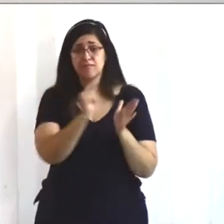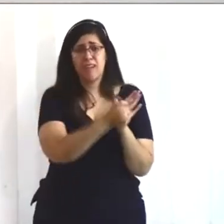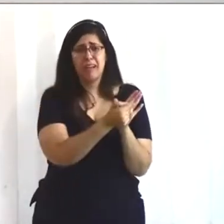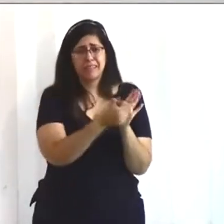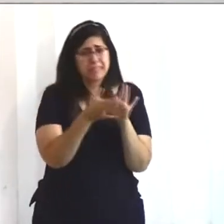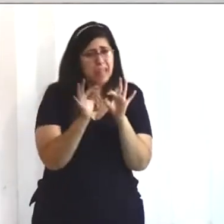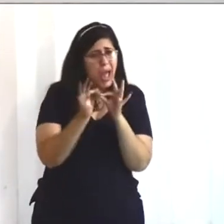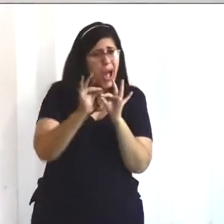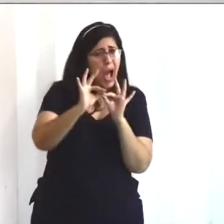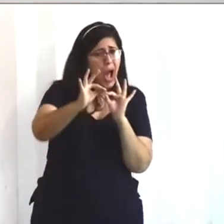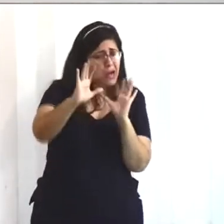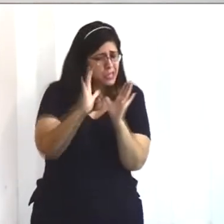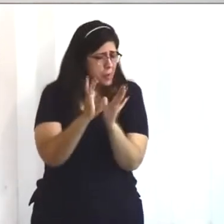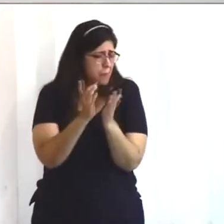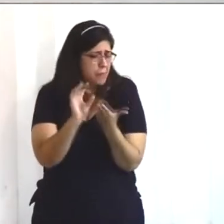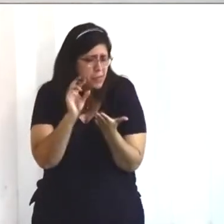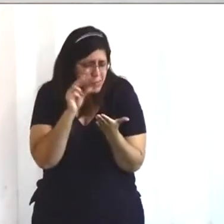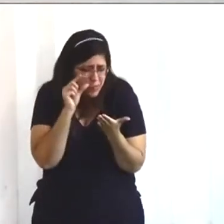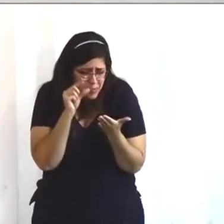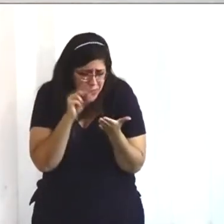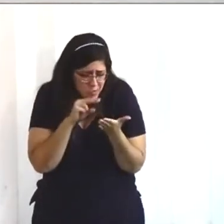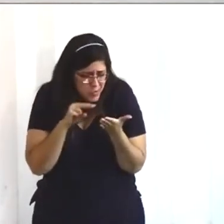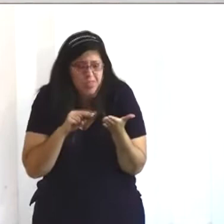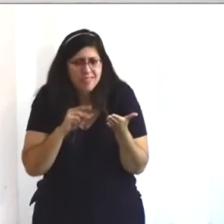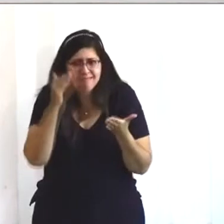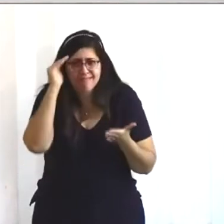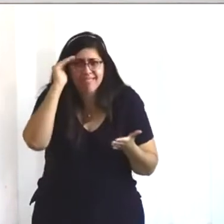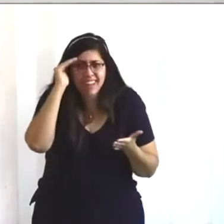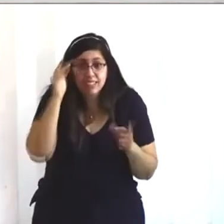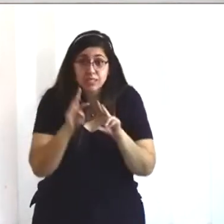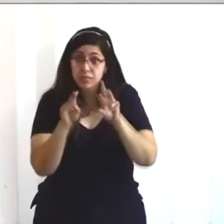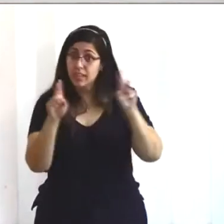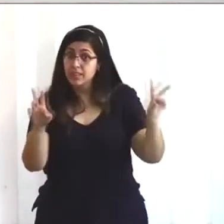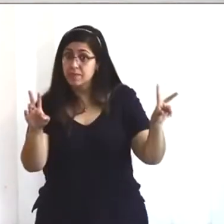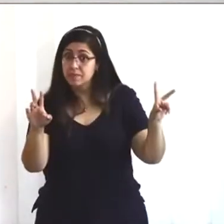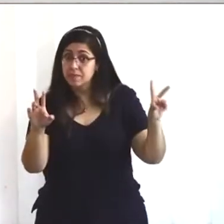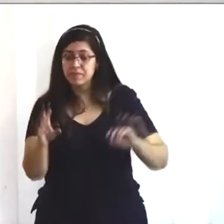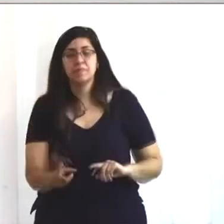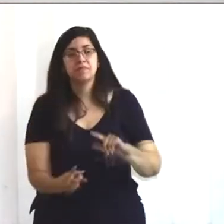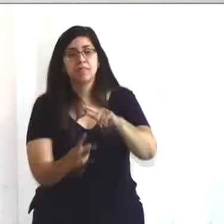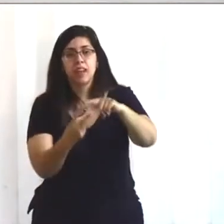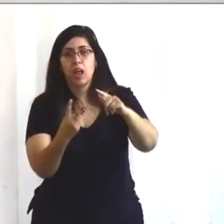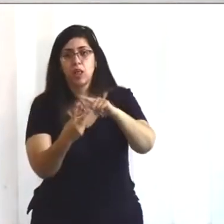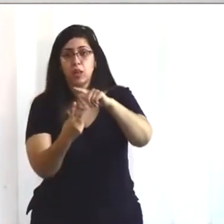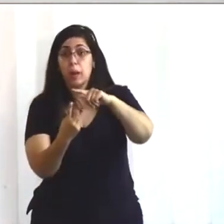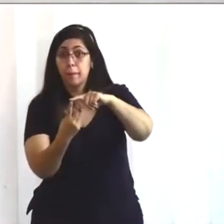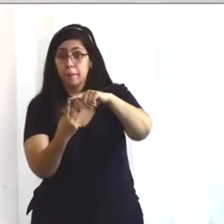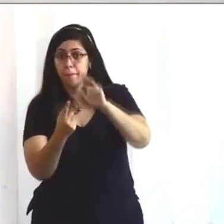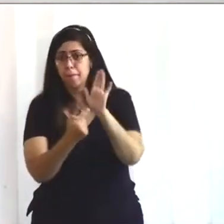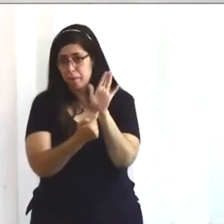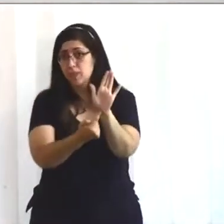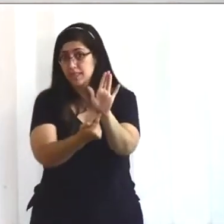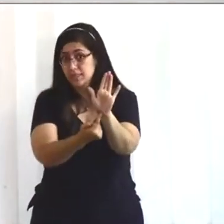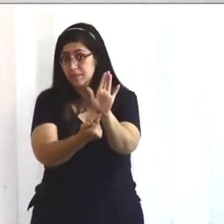nossas crianças conseguirão expressar esta diferença. A diferença do que a Bíblia